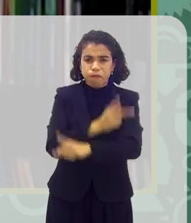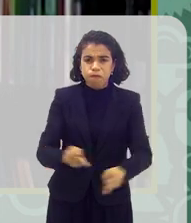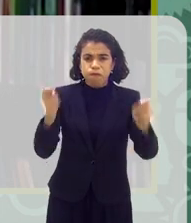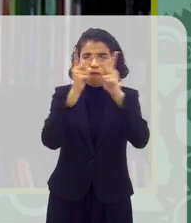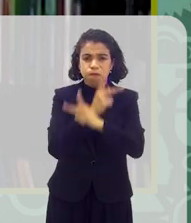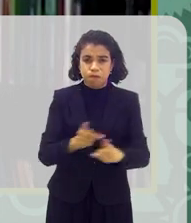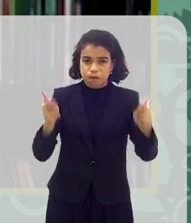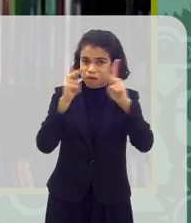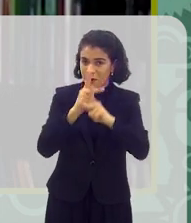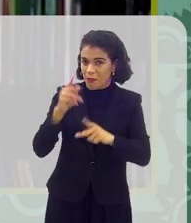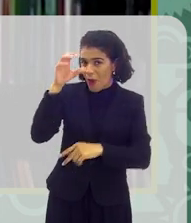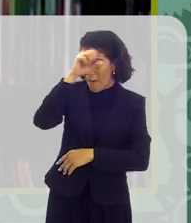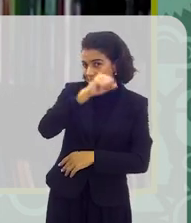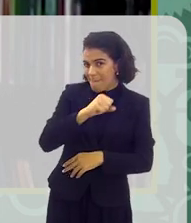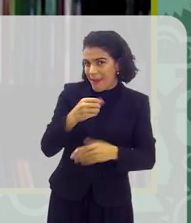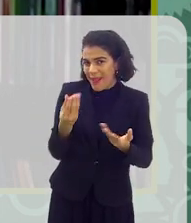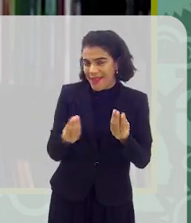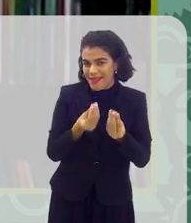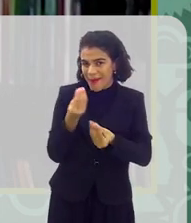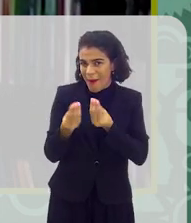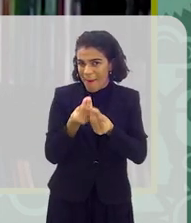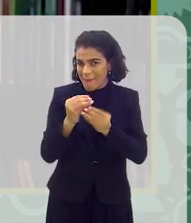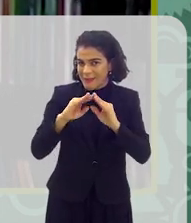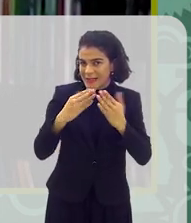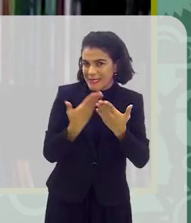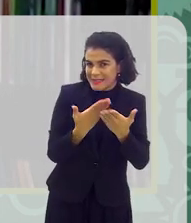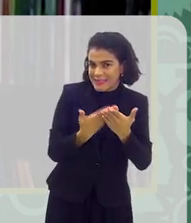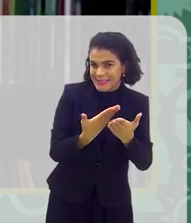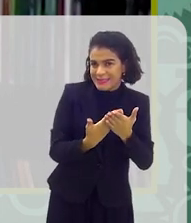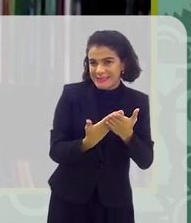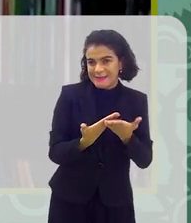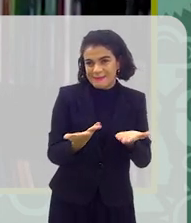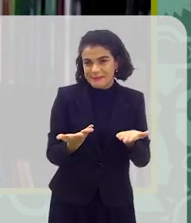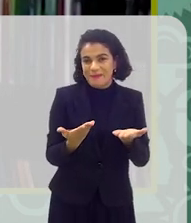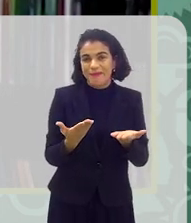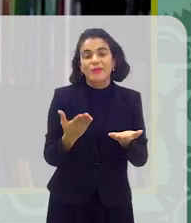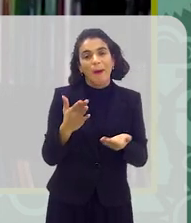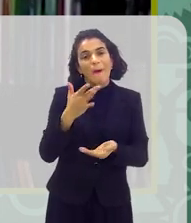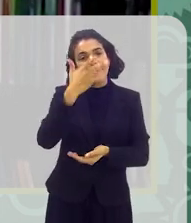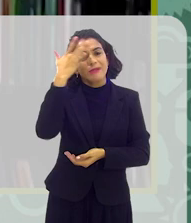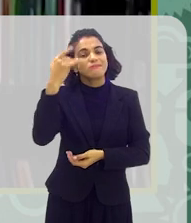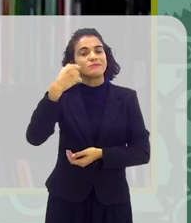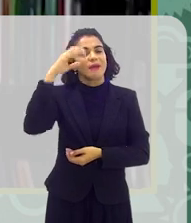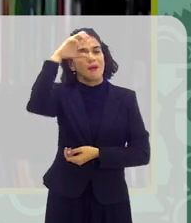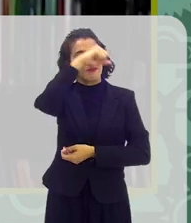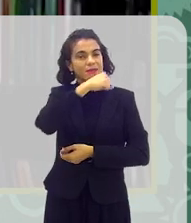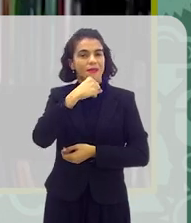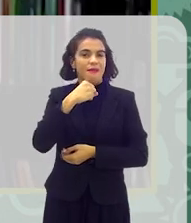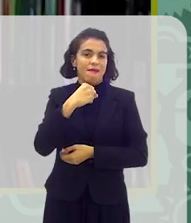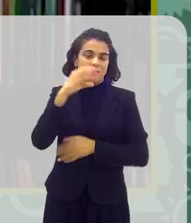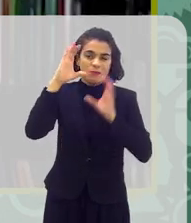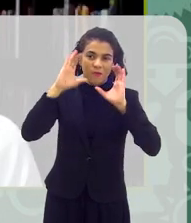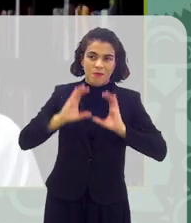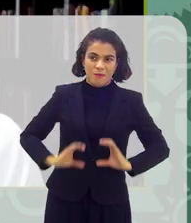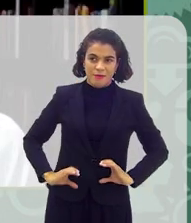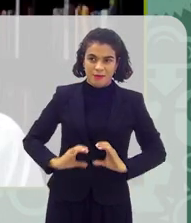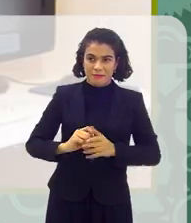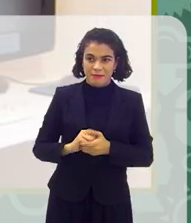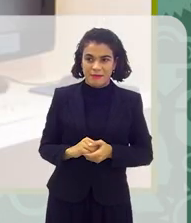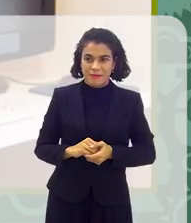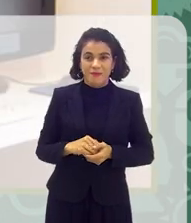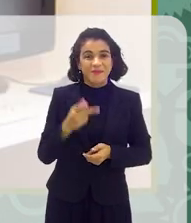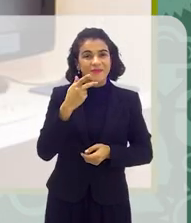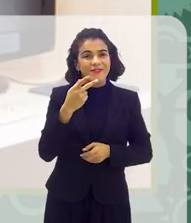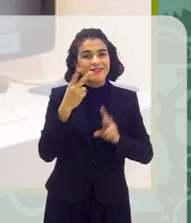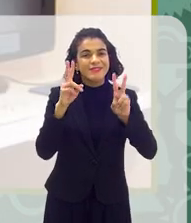aprende, não através das hard skills, né? Então, o estudante também tem que desenvolver seus comportamentos. Pois é,